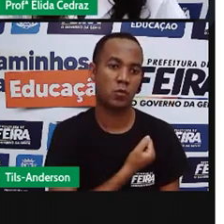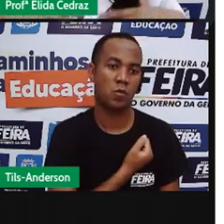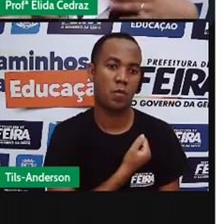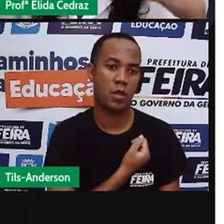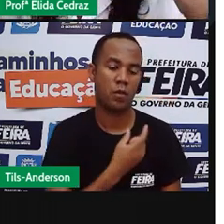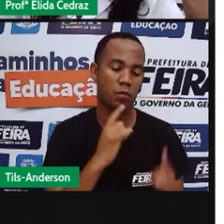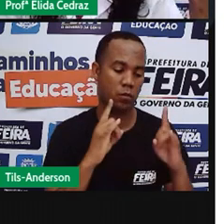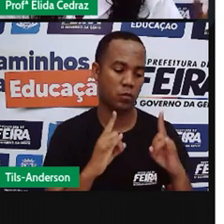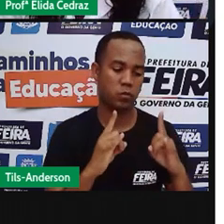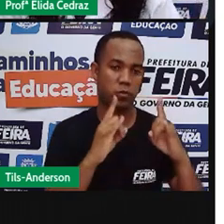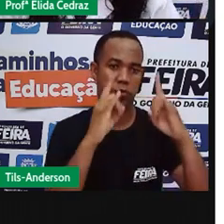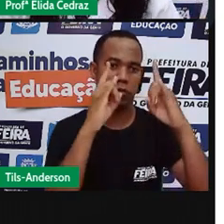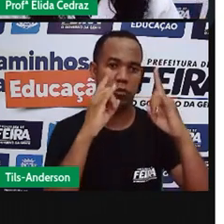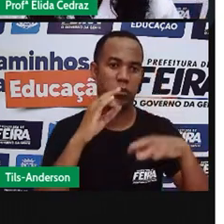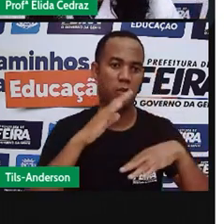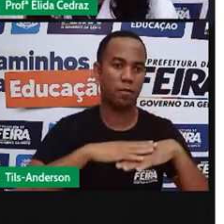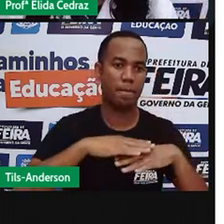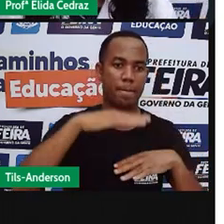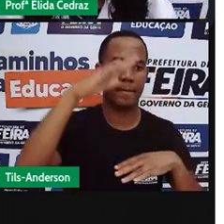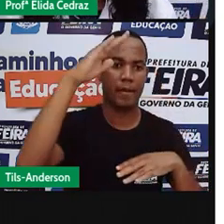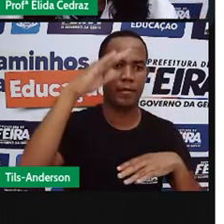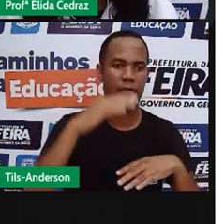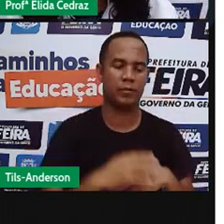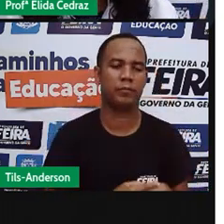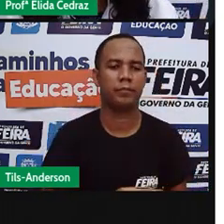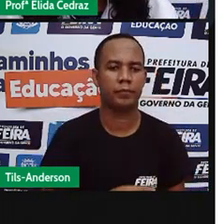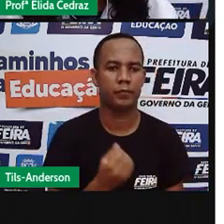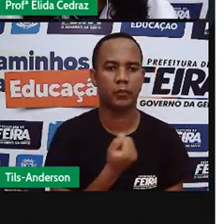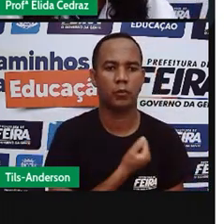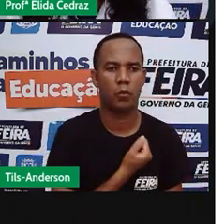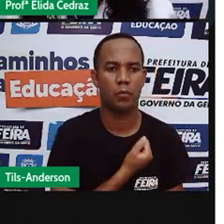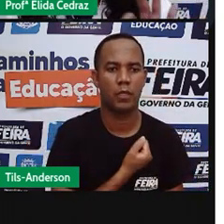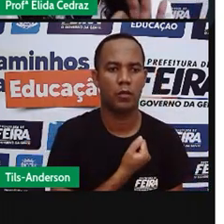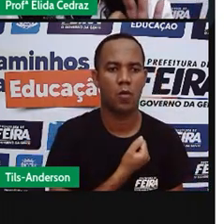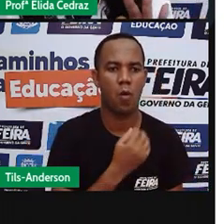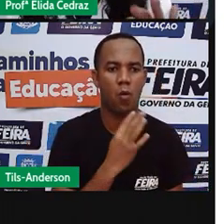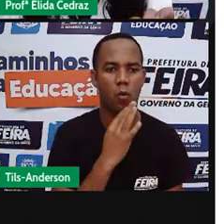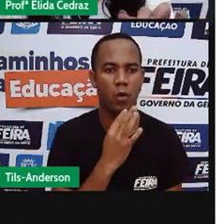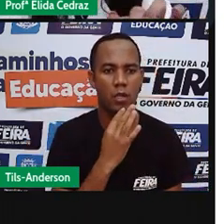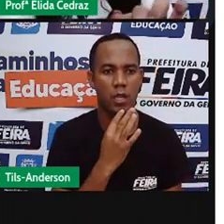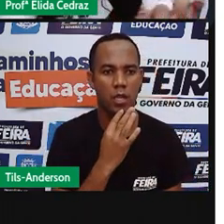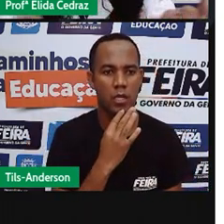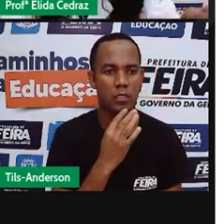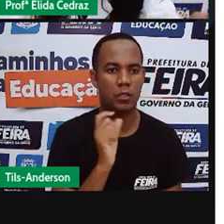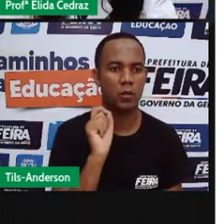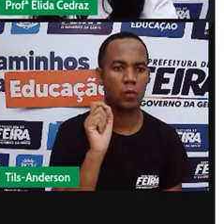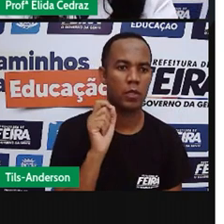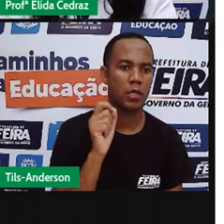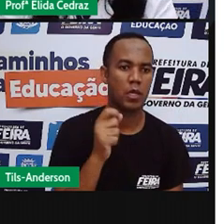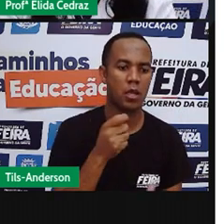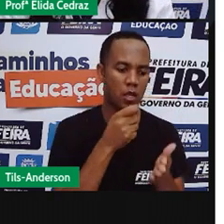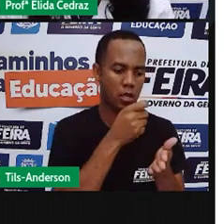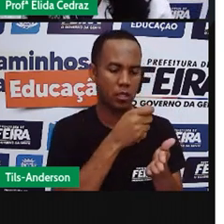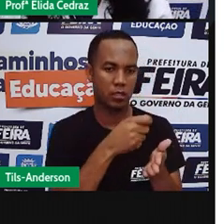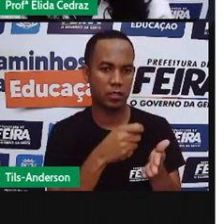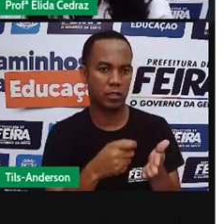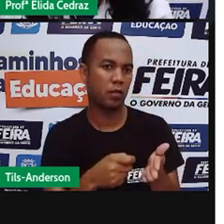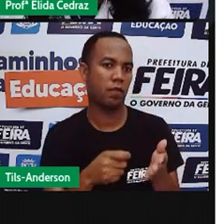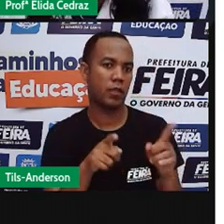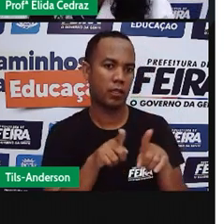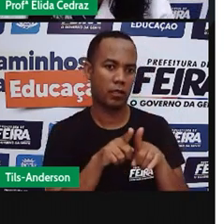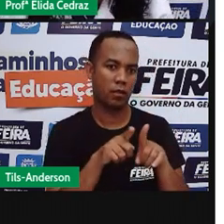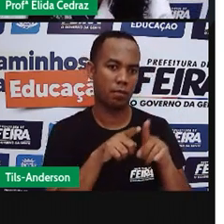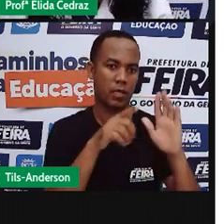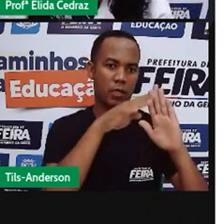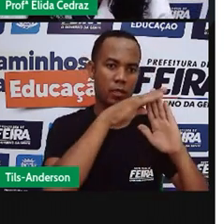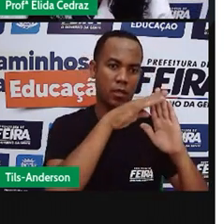são maiores que os números que ele já conhece. Então, ele resolveu escrever assim, numa tabela